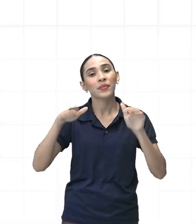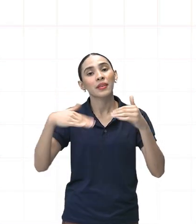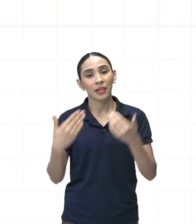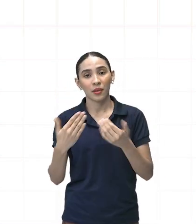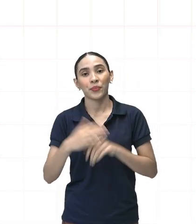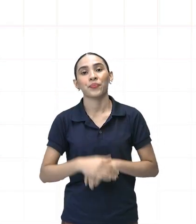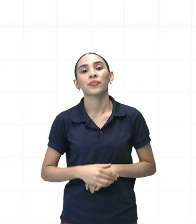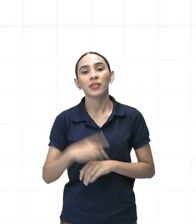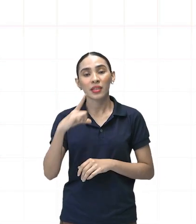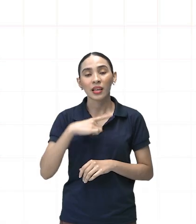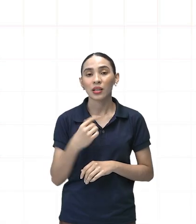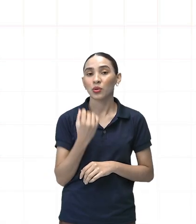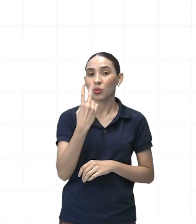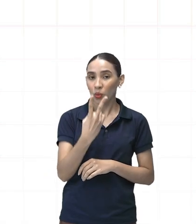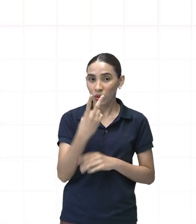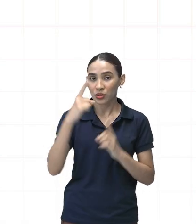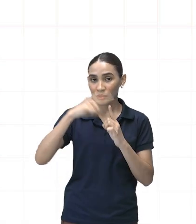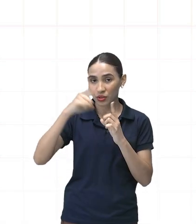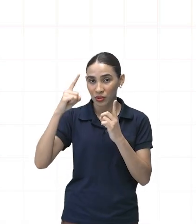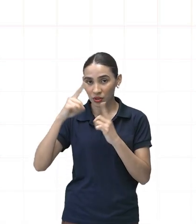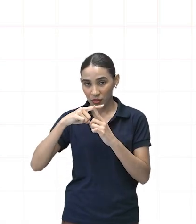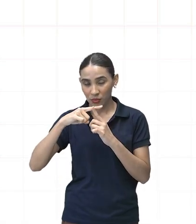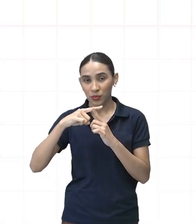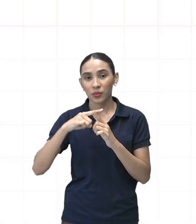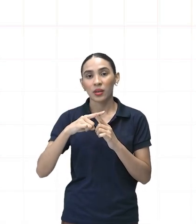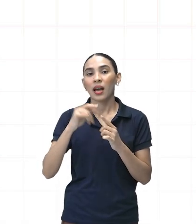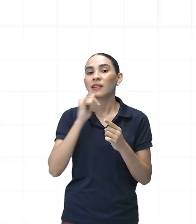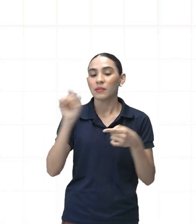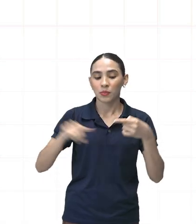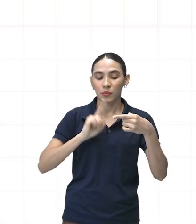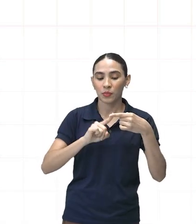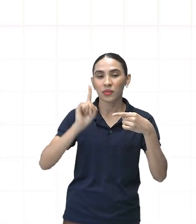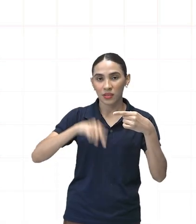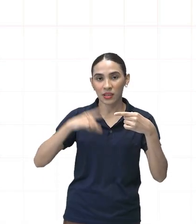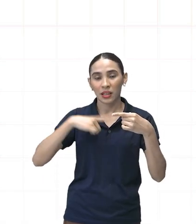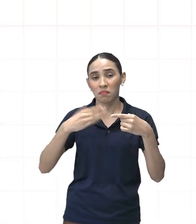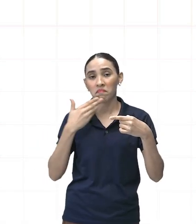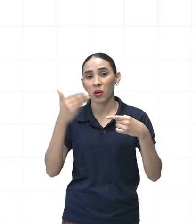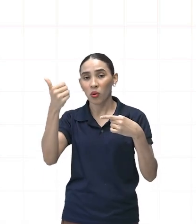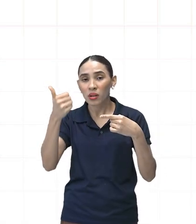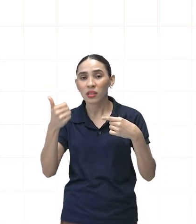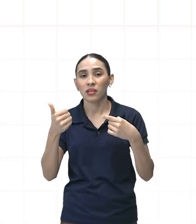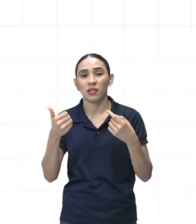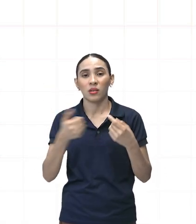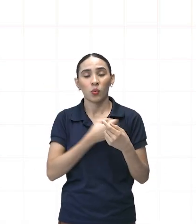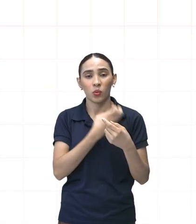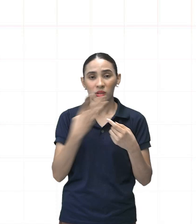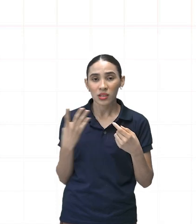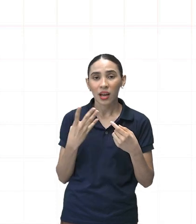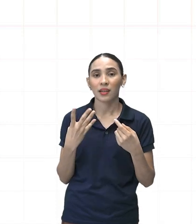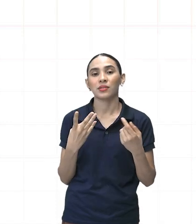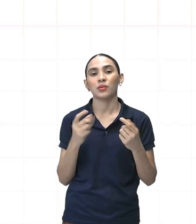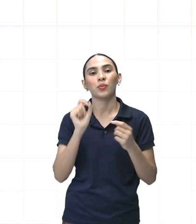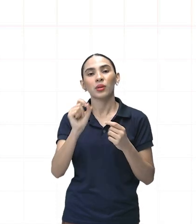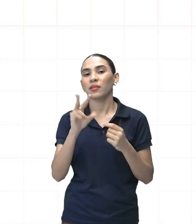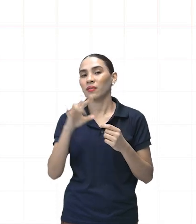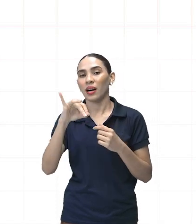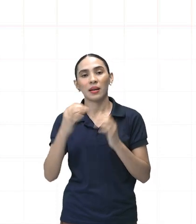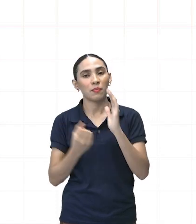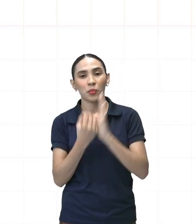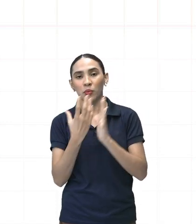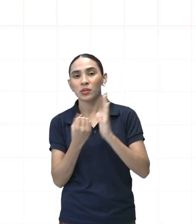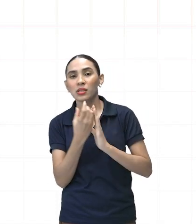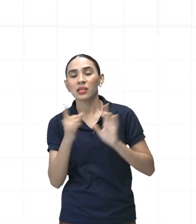olha só, existem dois lados. Onde está ocorrendo uma melhoria ali de quantidade do que está sendo